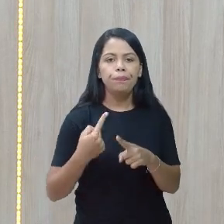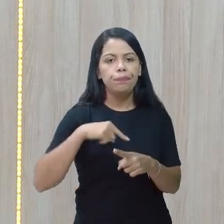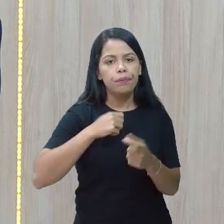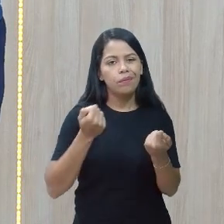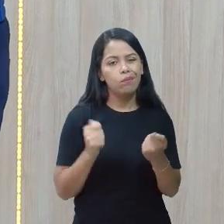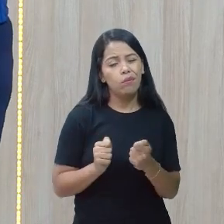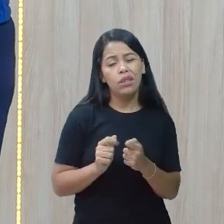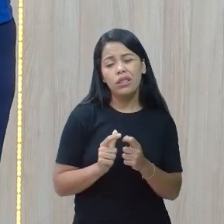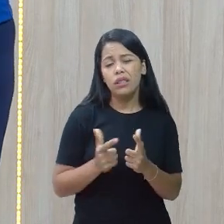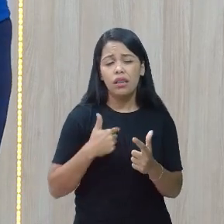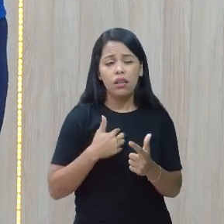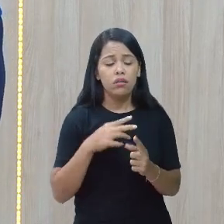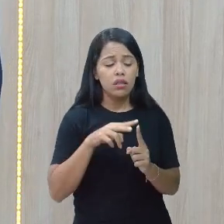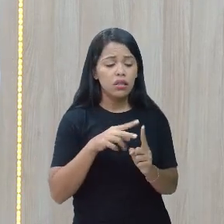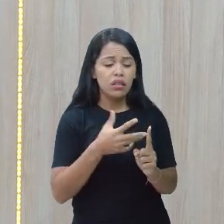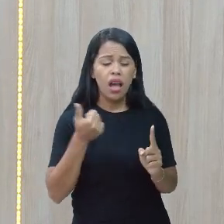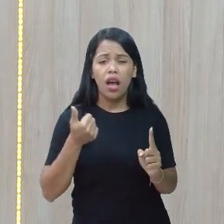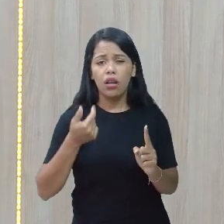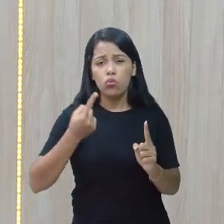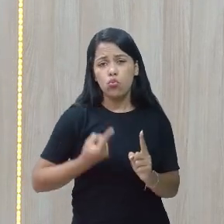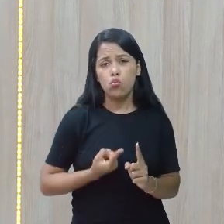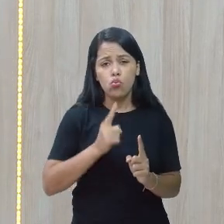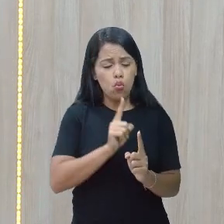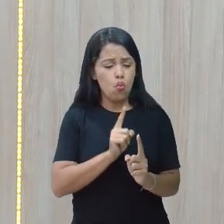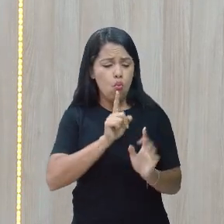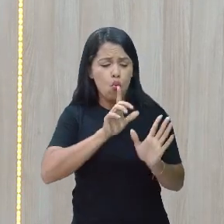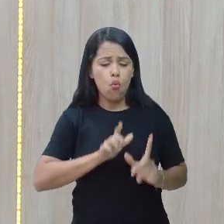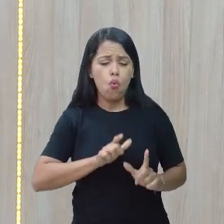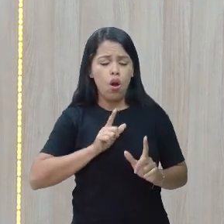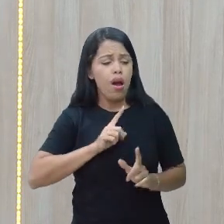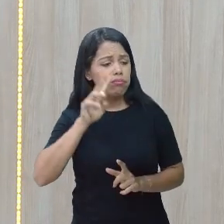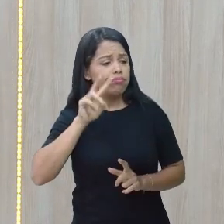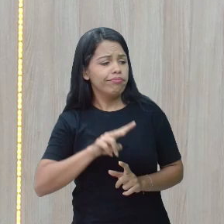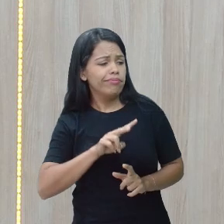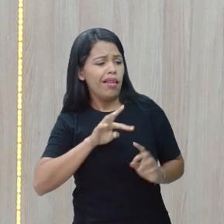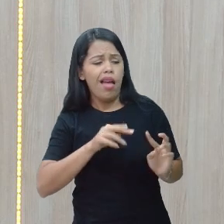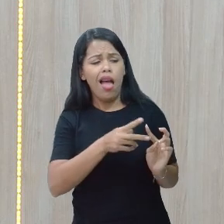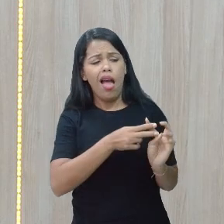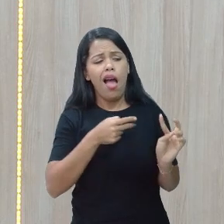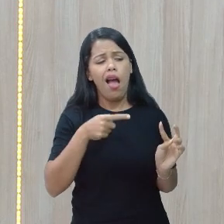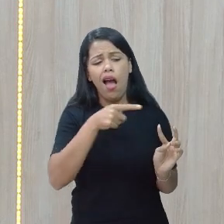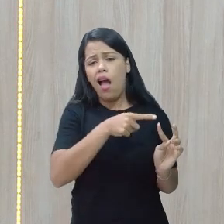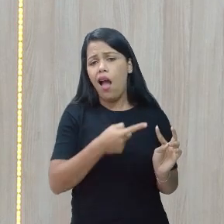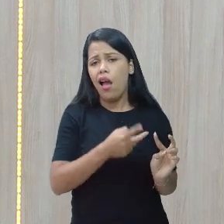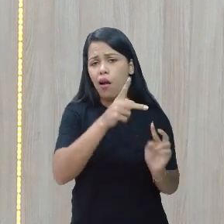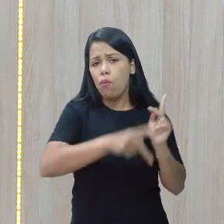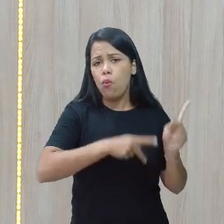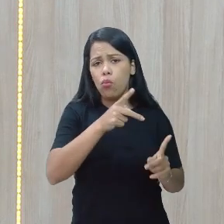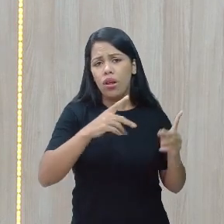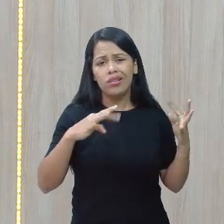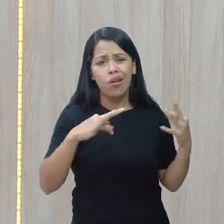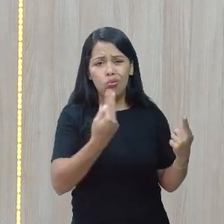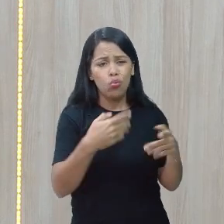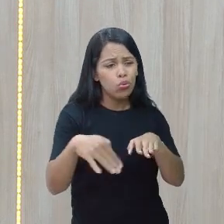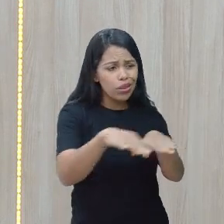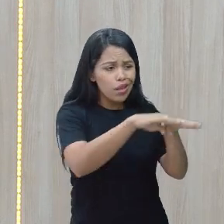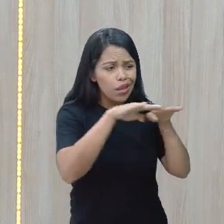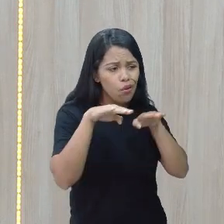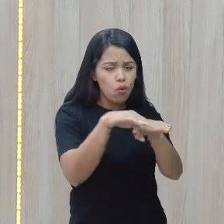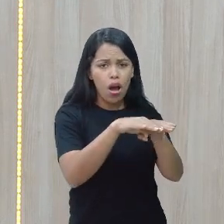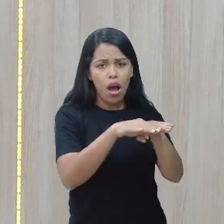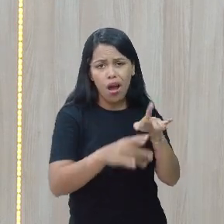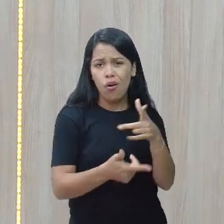daquele lugar de ficar achando que os indígenas são todos iguais, né? Ou que eles são uma coisa